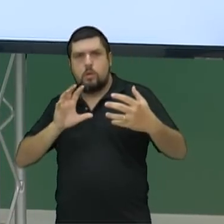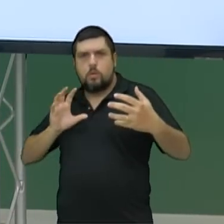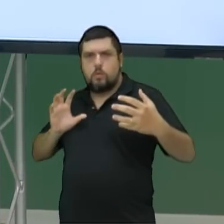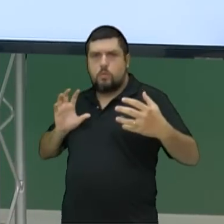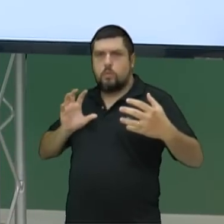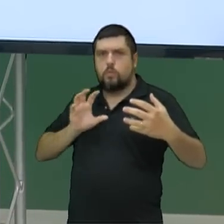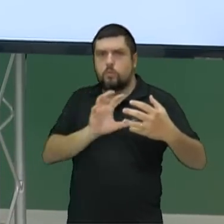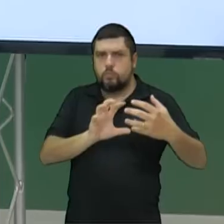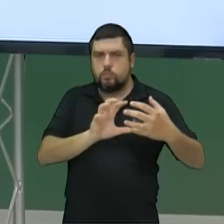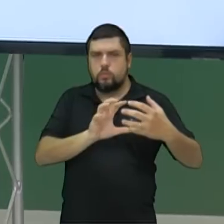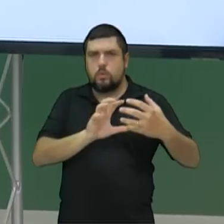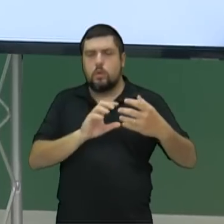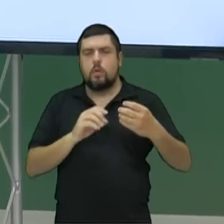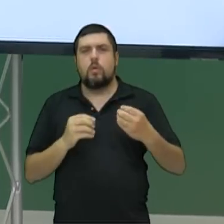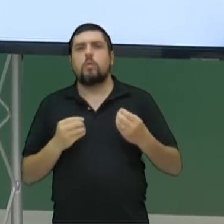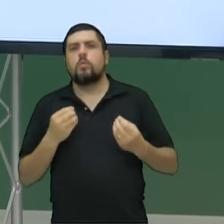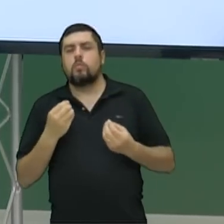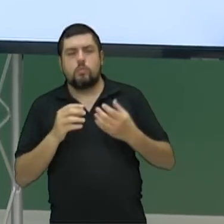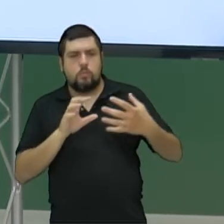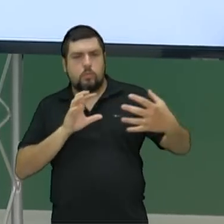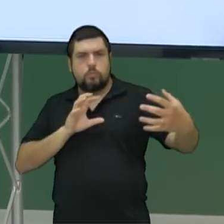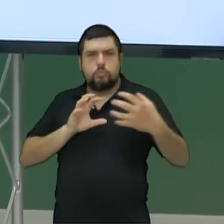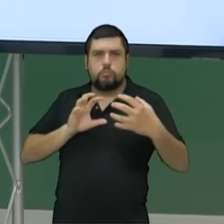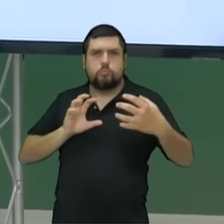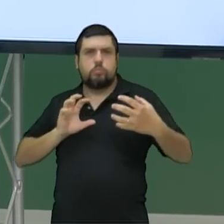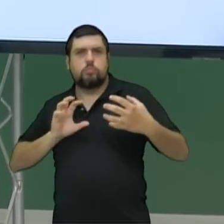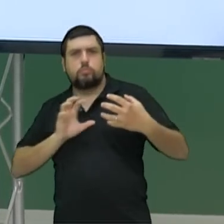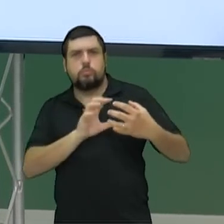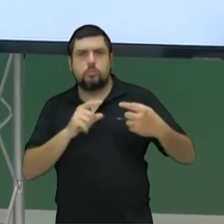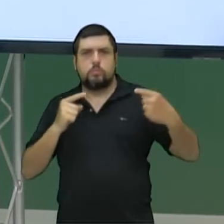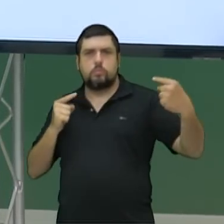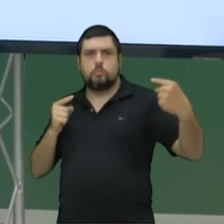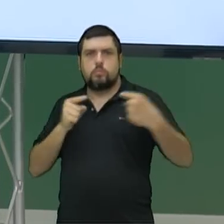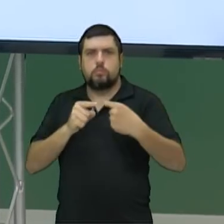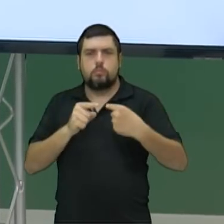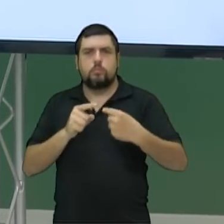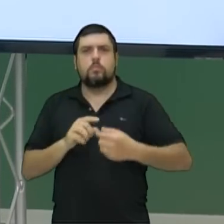direção e em sentidos opostos. Opostos, né?